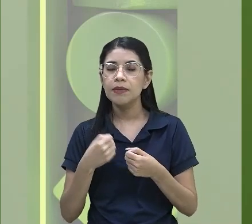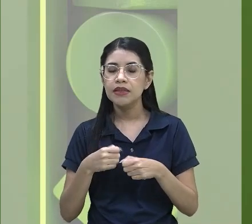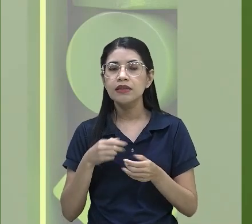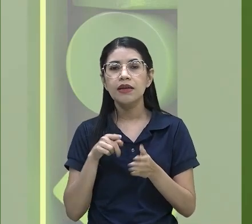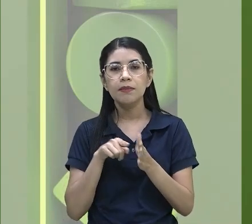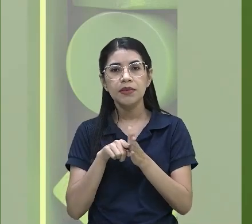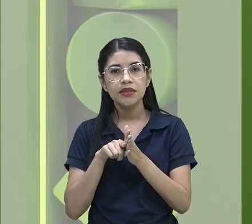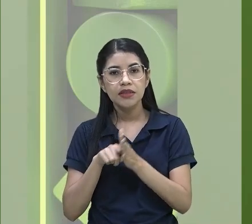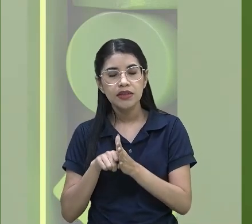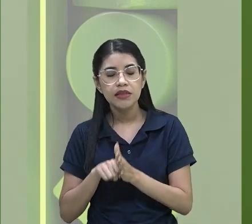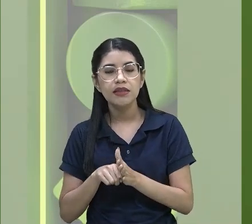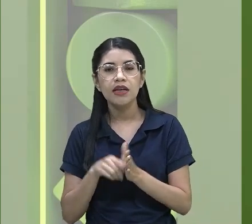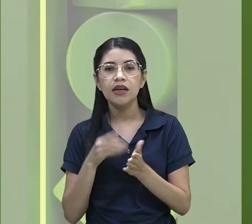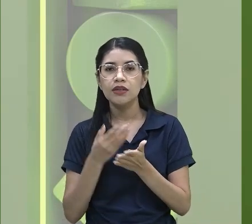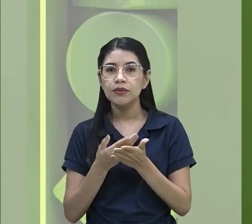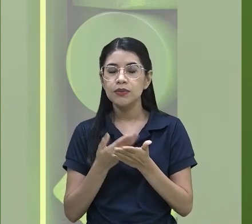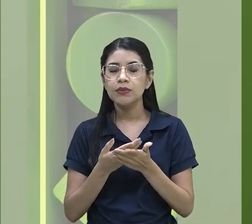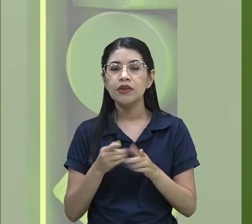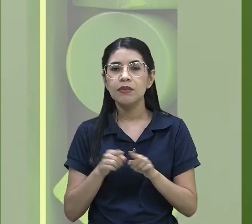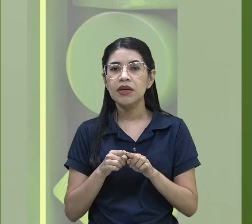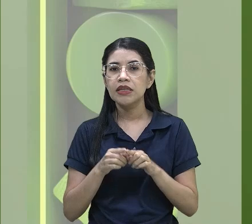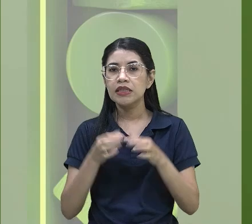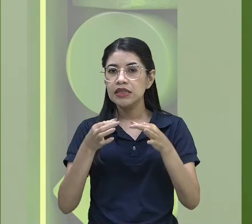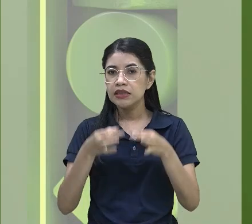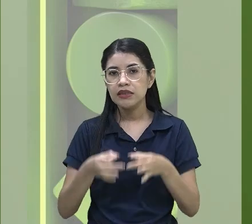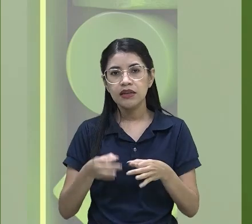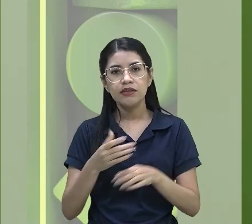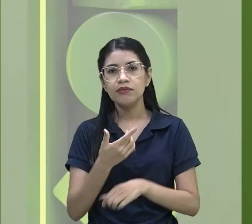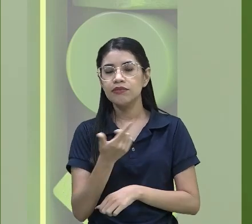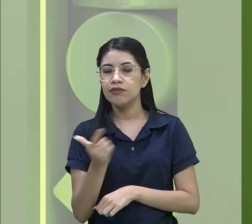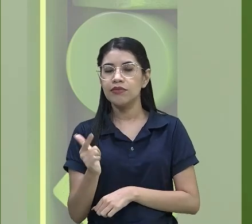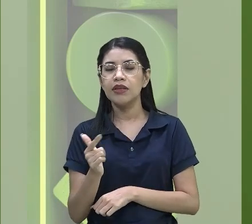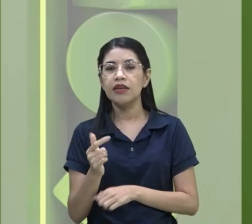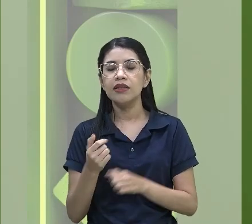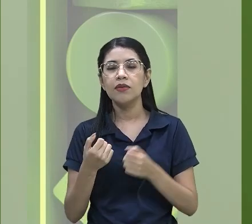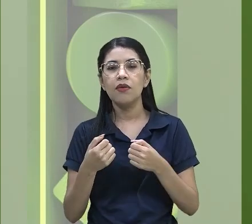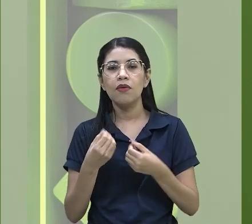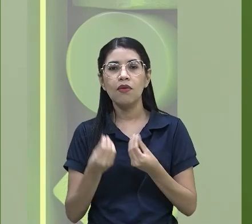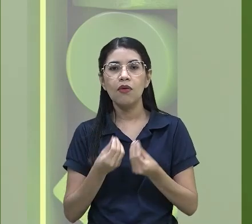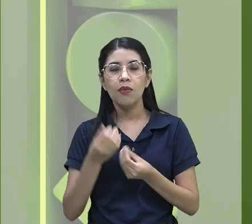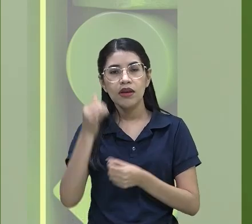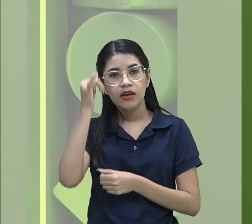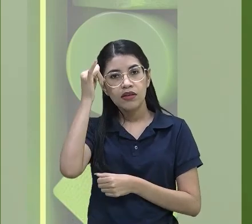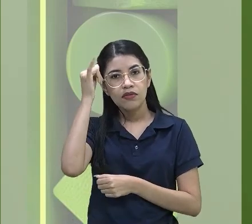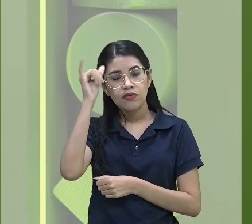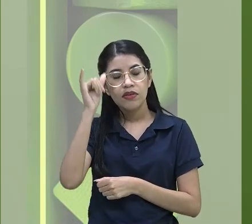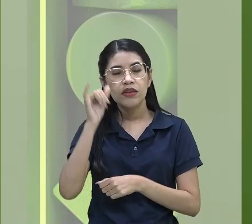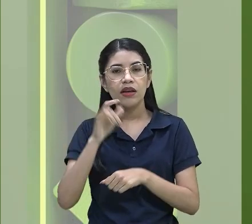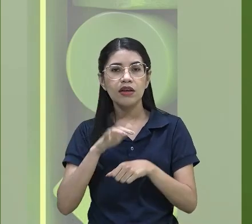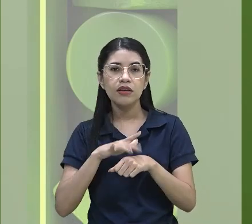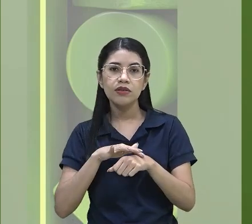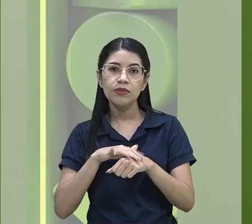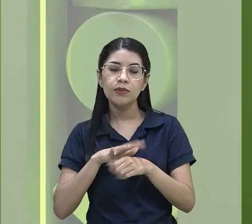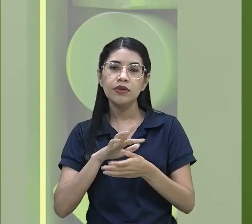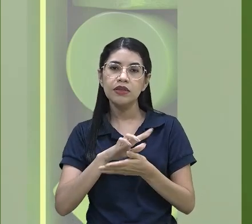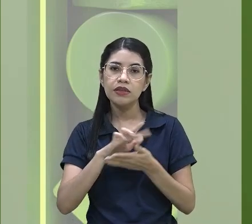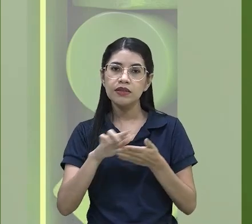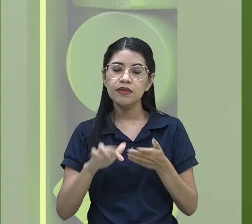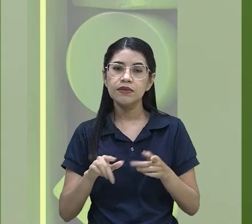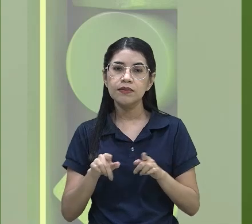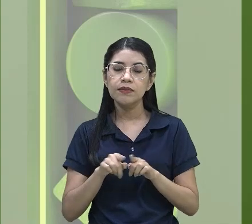tá esclarecido, não há uma certeza para a gente tentar entender e combater essas condições e essas